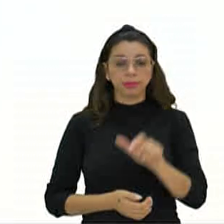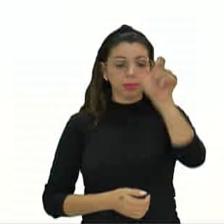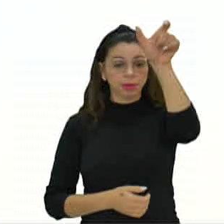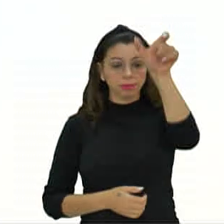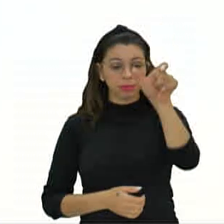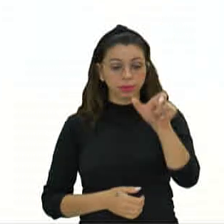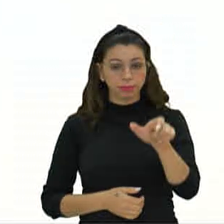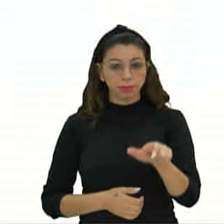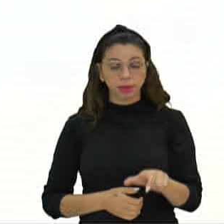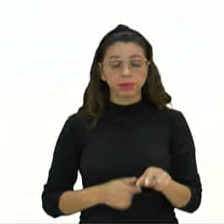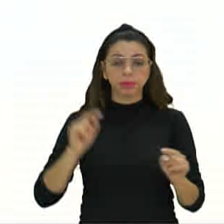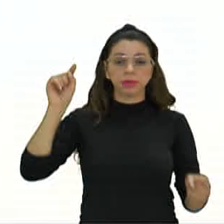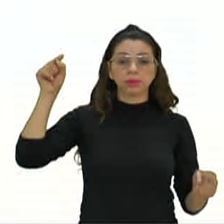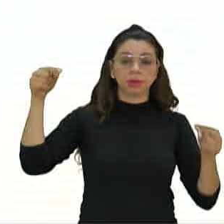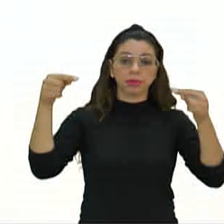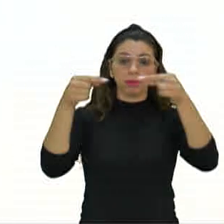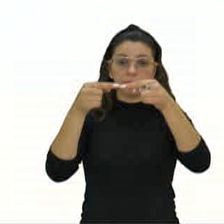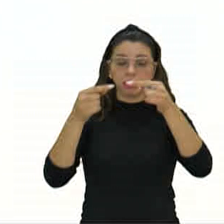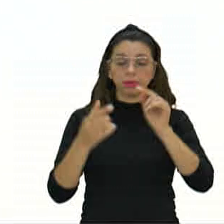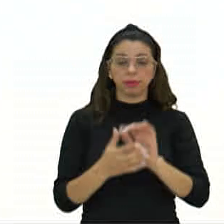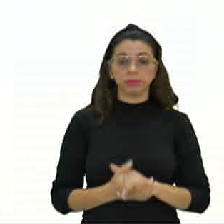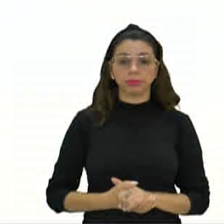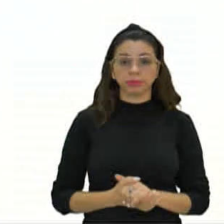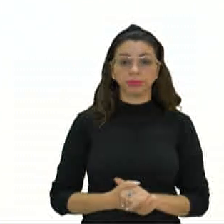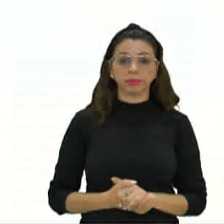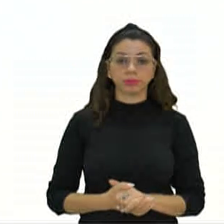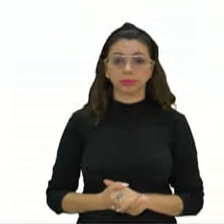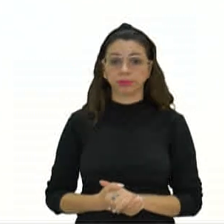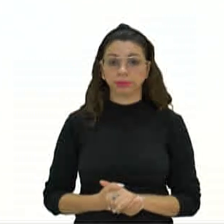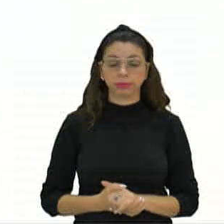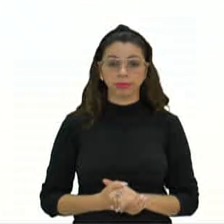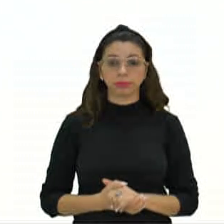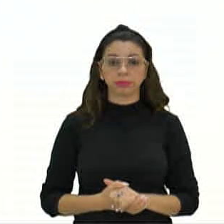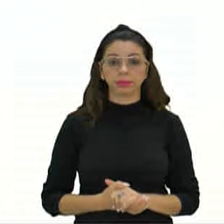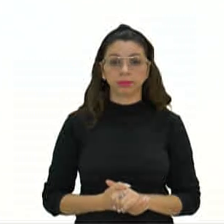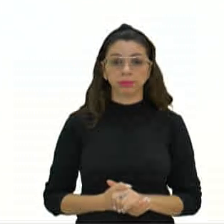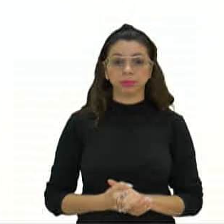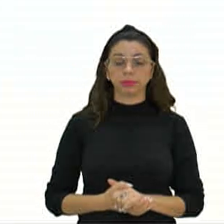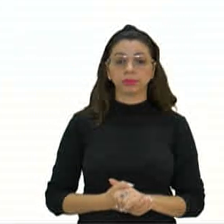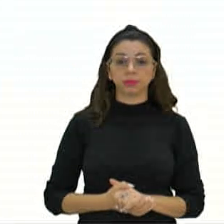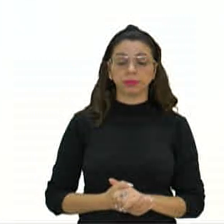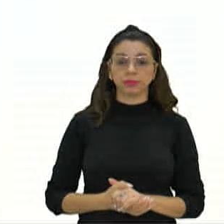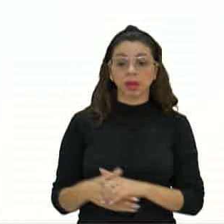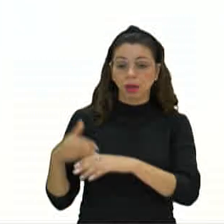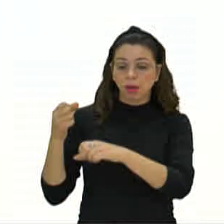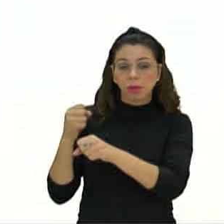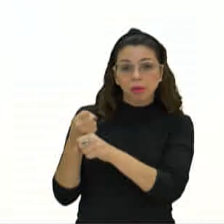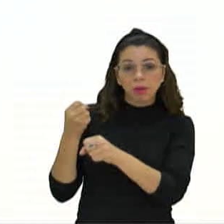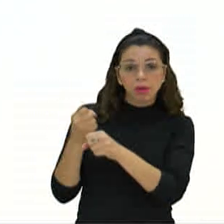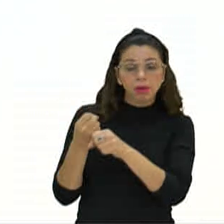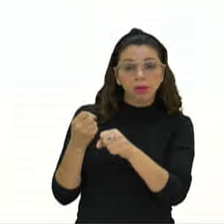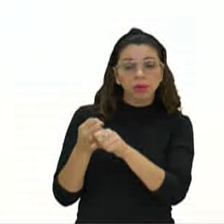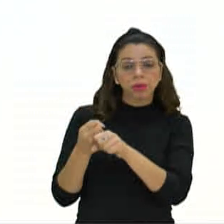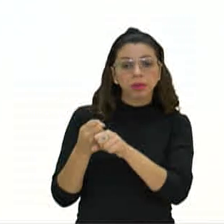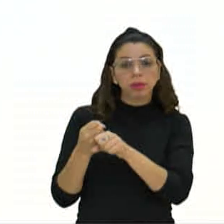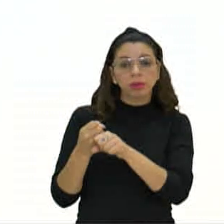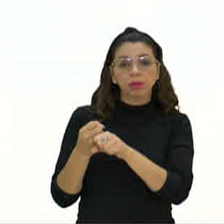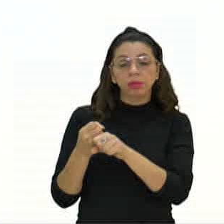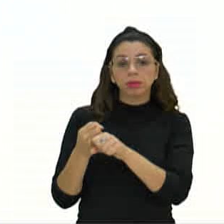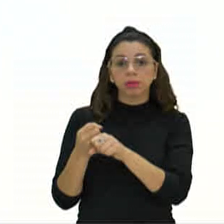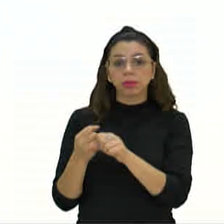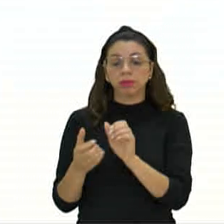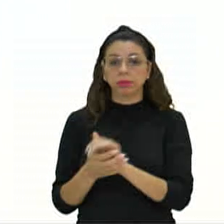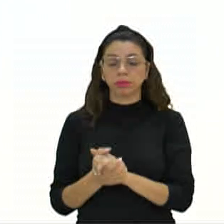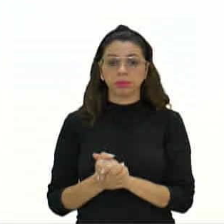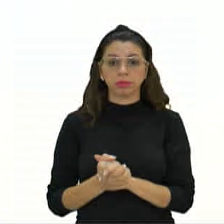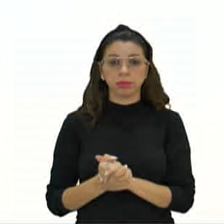são Built to be the largest casino hotel in South America, construído para ser o maior cassino da América